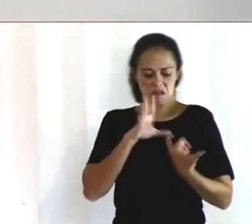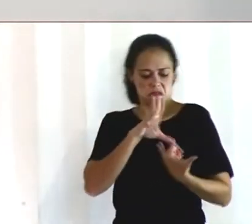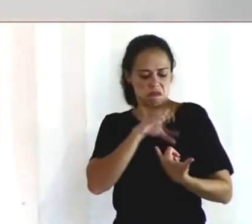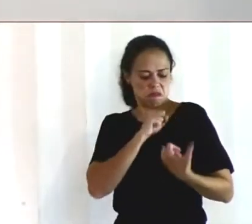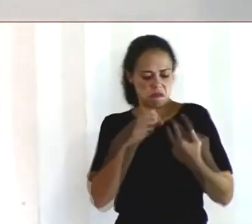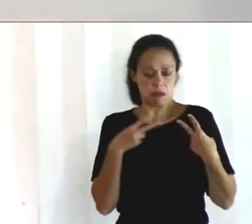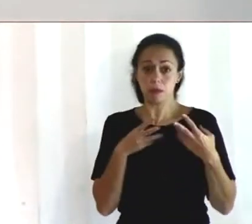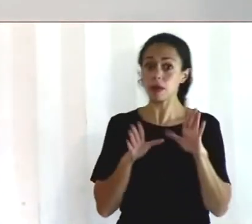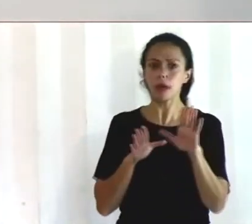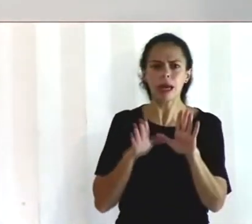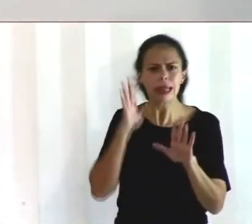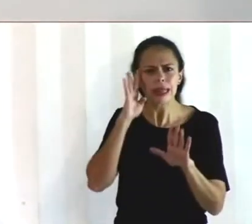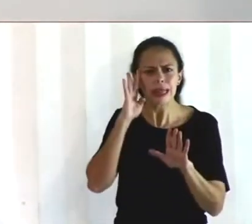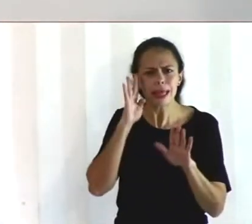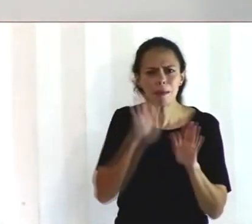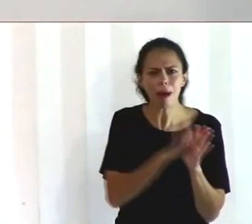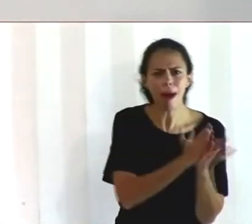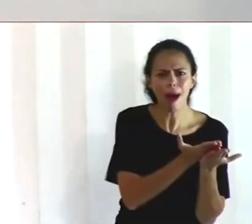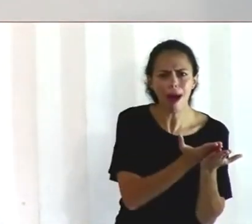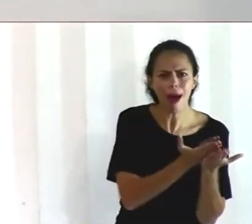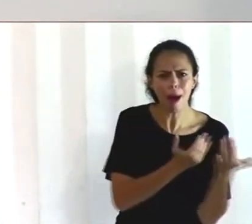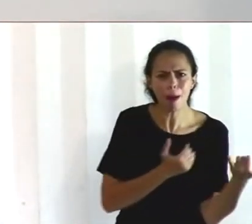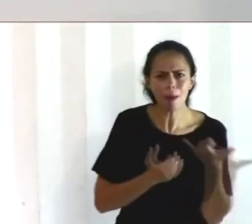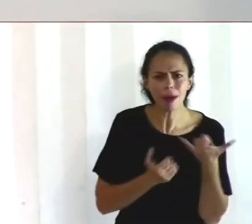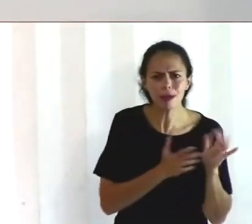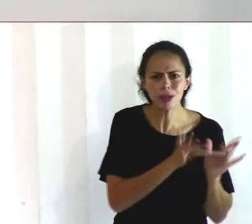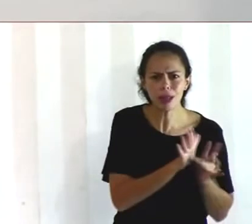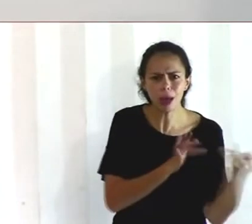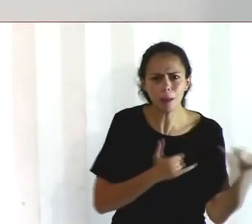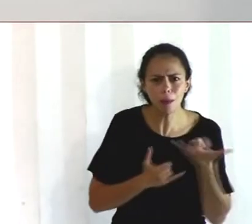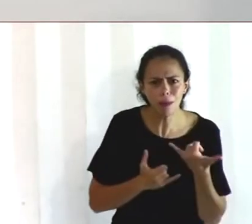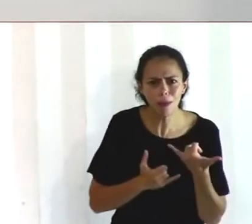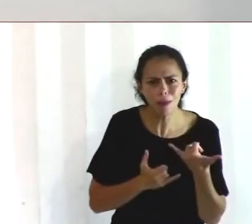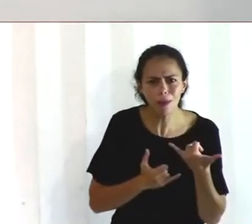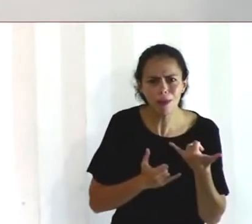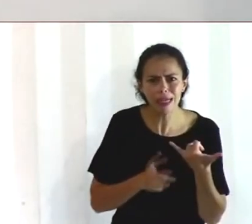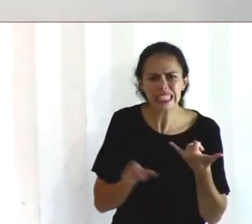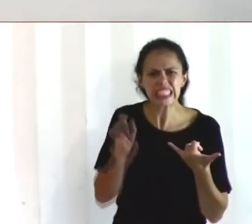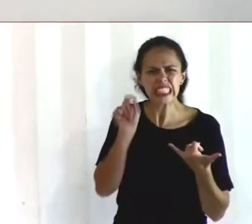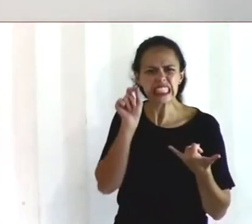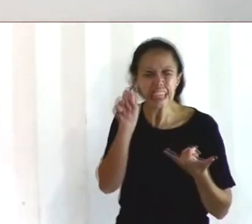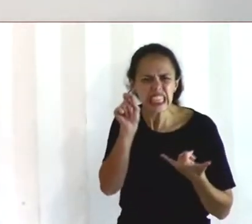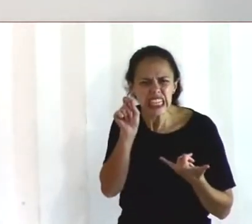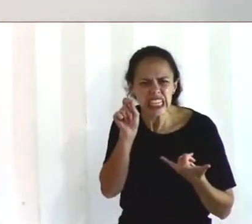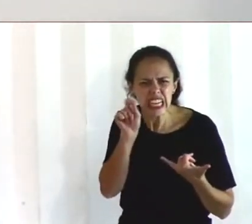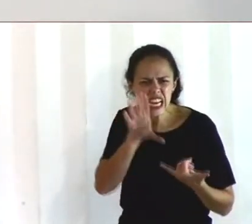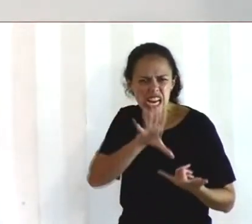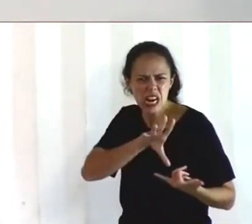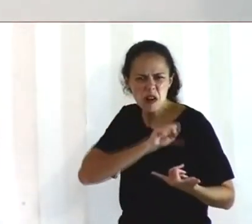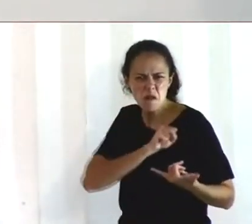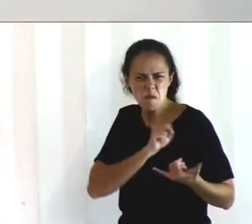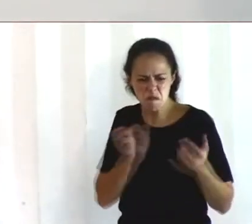sua vida, perdê-la.